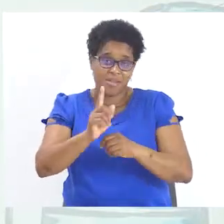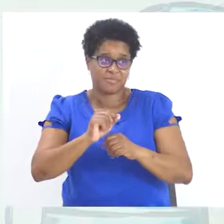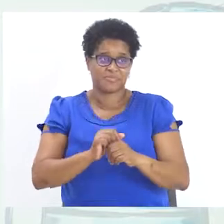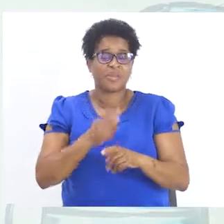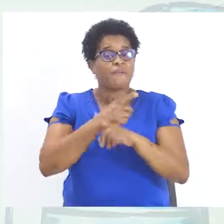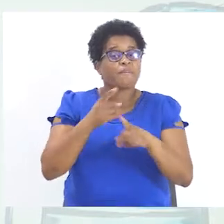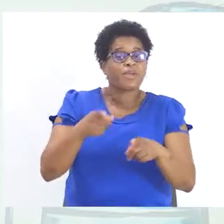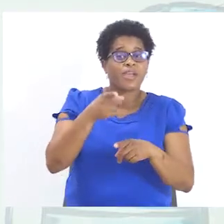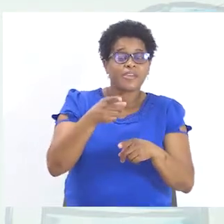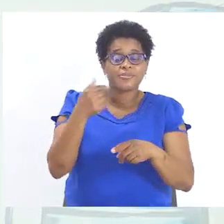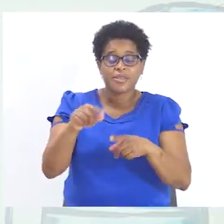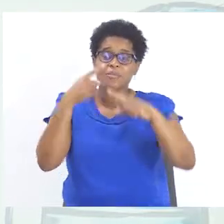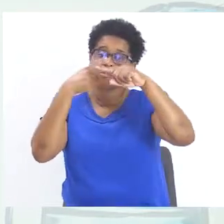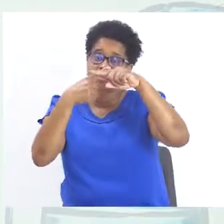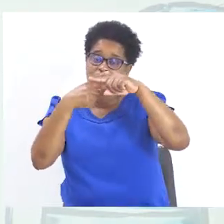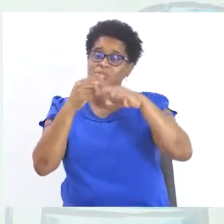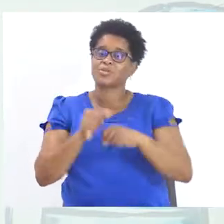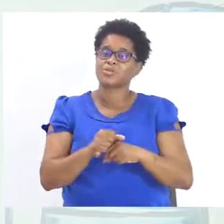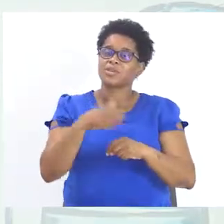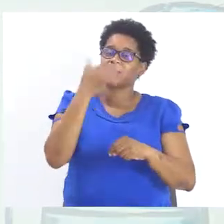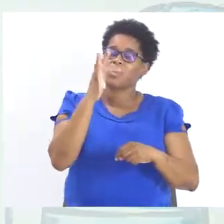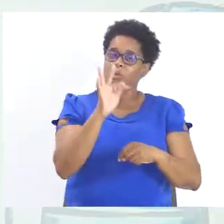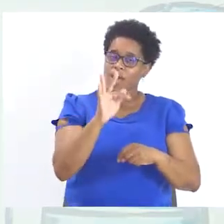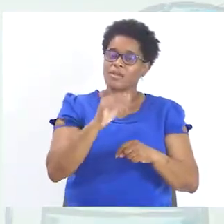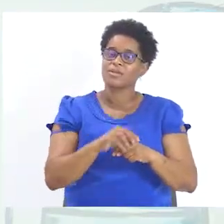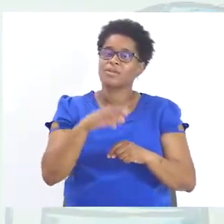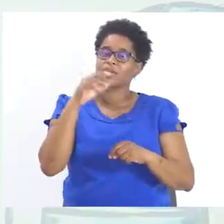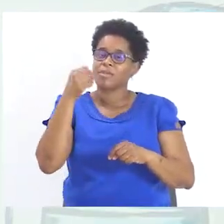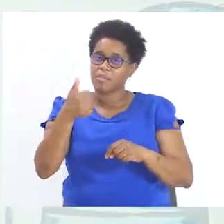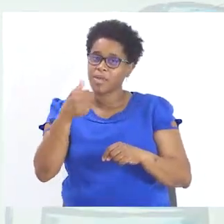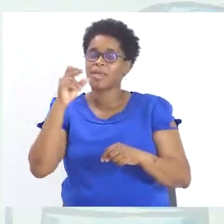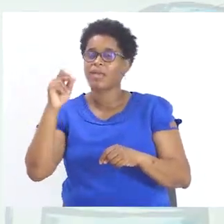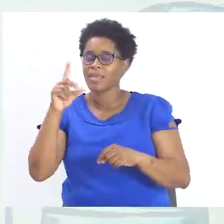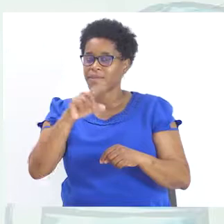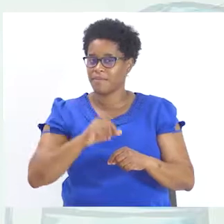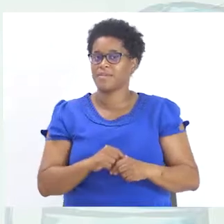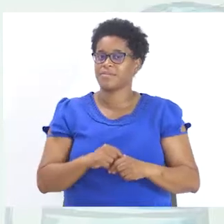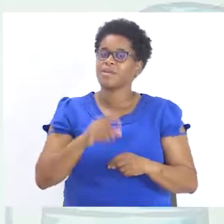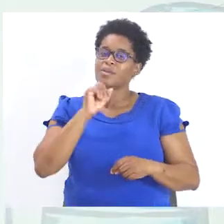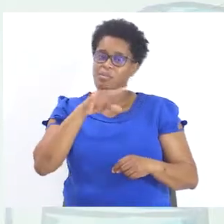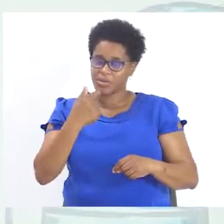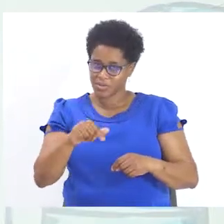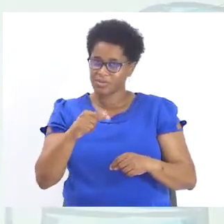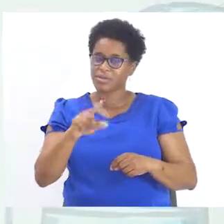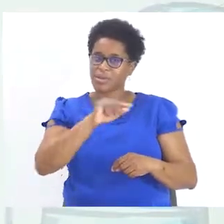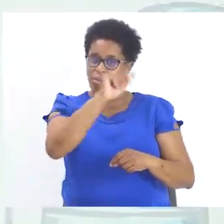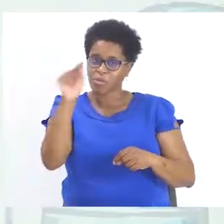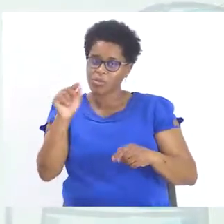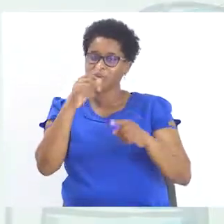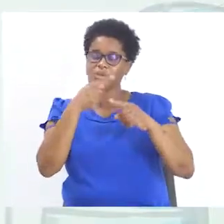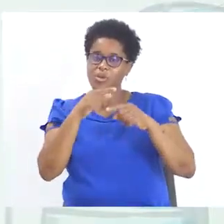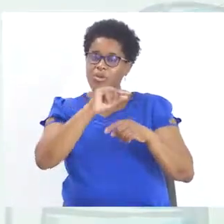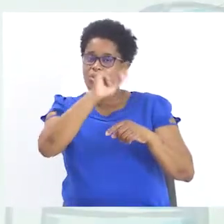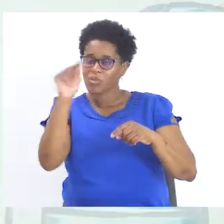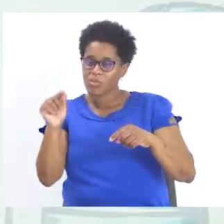entre 4, B e o A. Pode aplicar a propriedade comutativa ali, não tem problema. O 4 aparece aqui no final, mas está